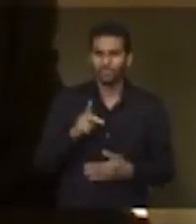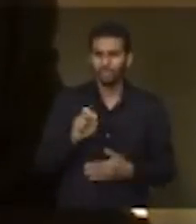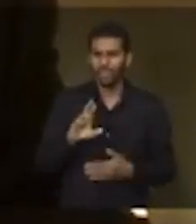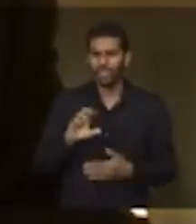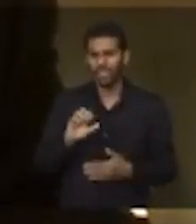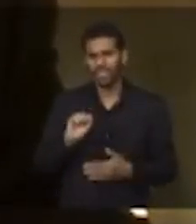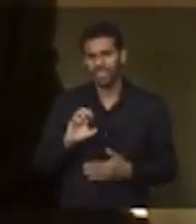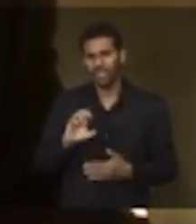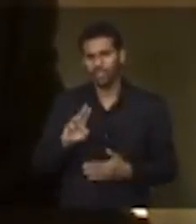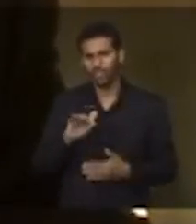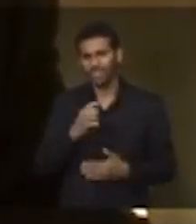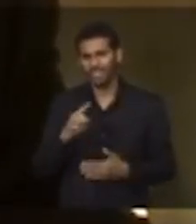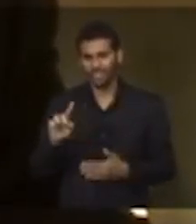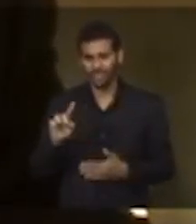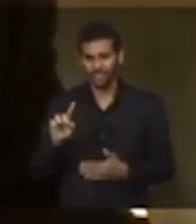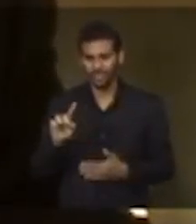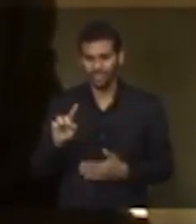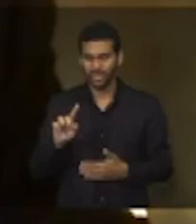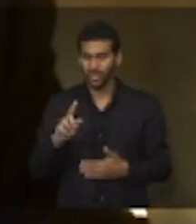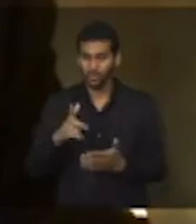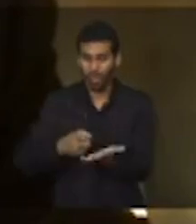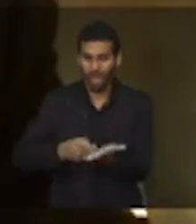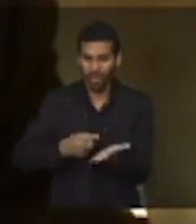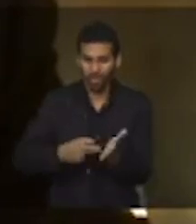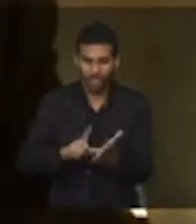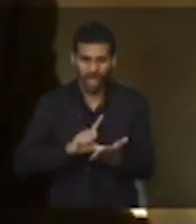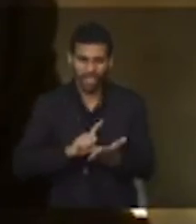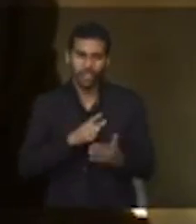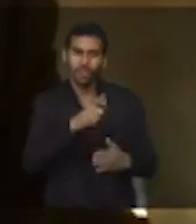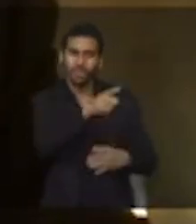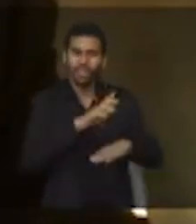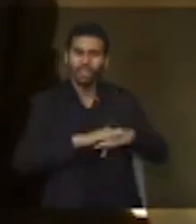vênias, não é direito subjetivo do acusado.